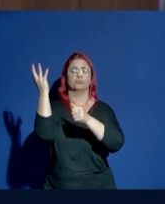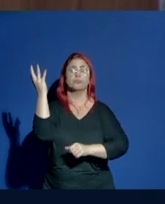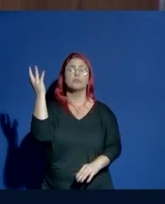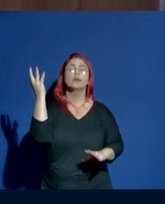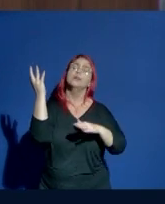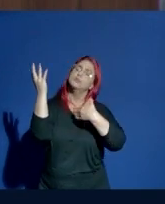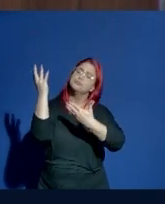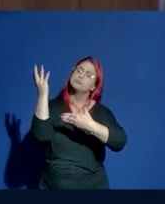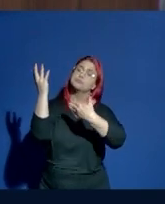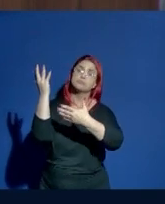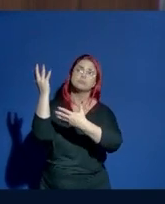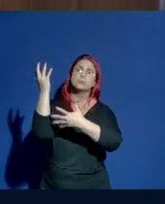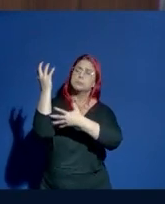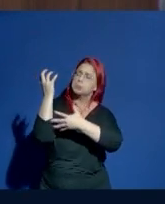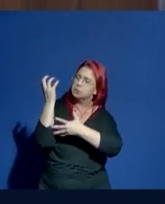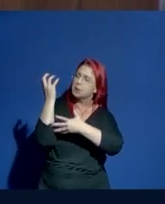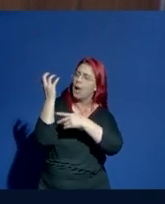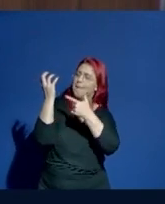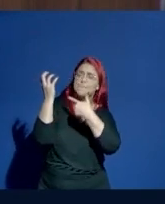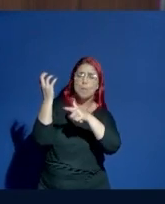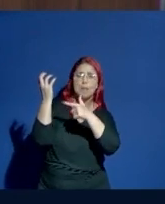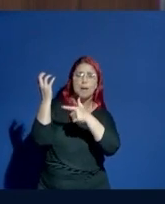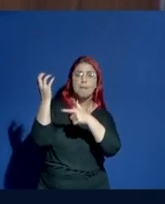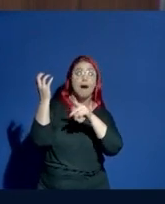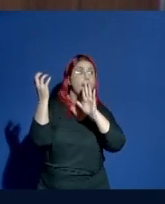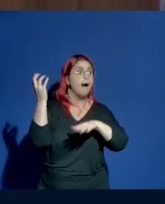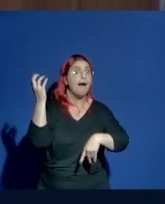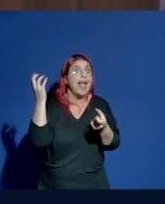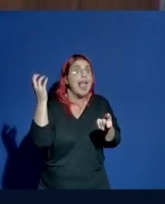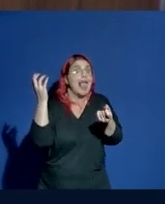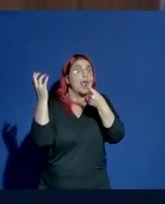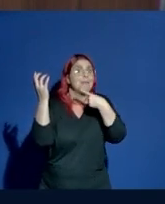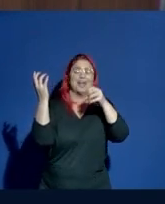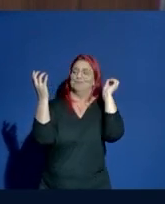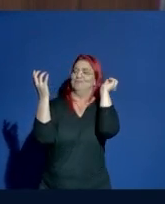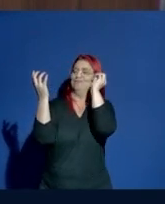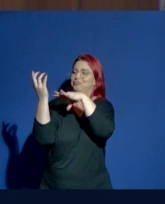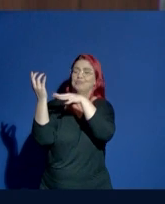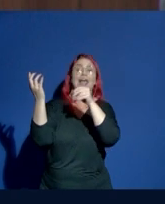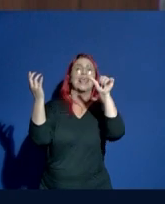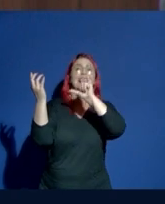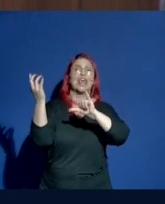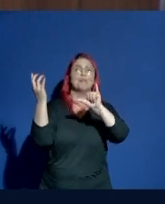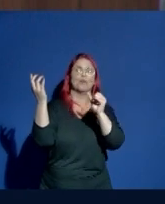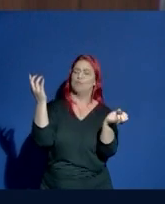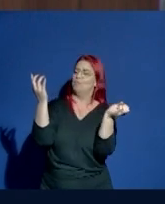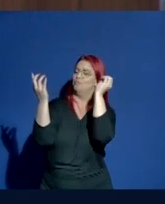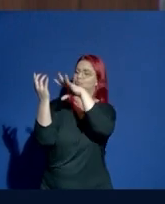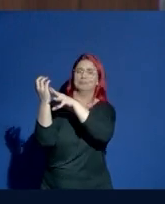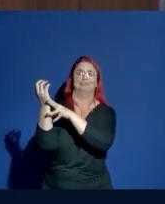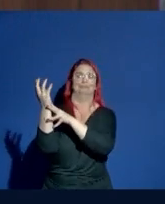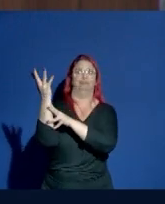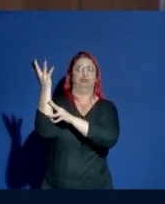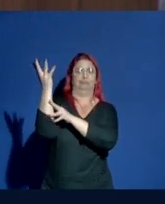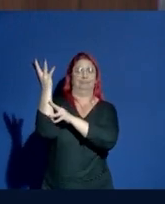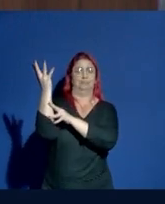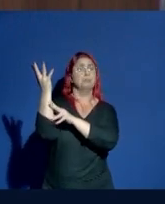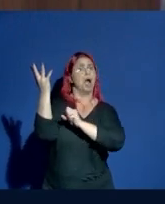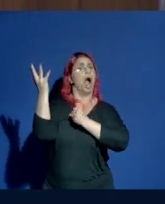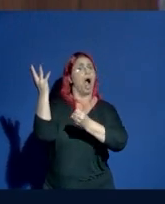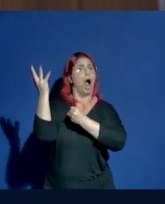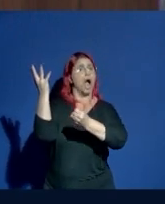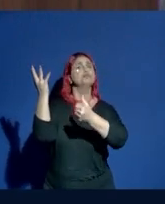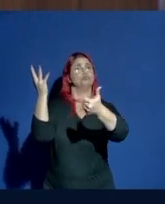problema com a planta em si, você entrava com remédio curativo, que são os químicos. Isso funcionou por muito tempo,